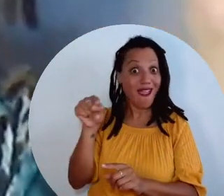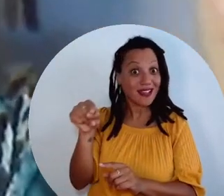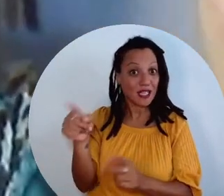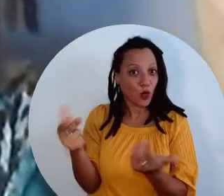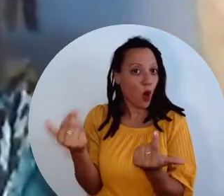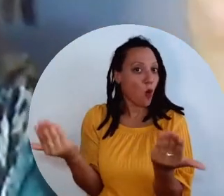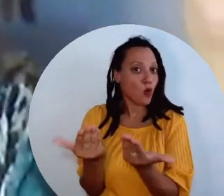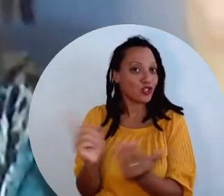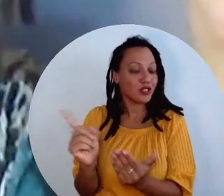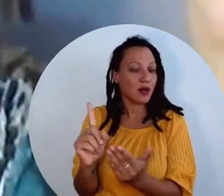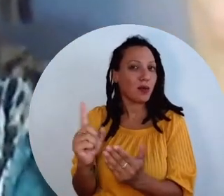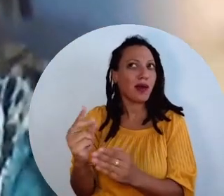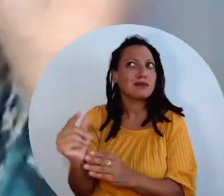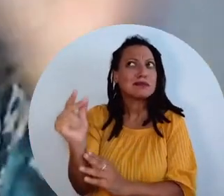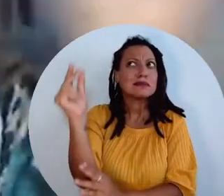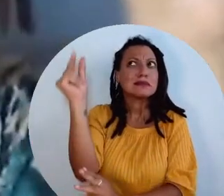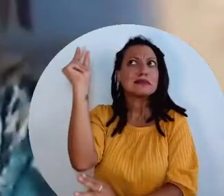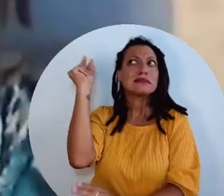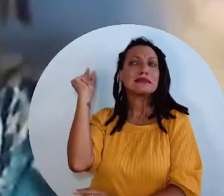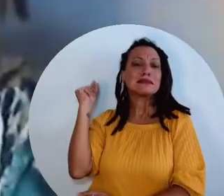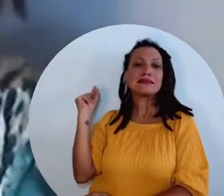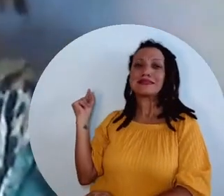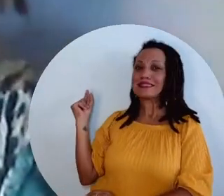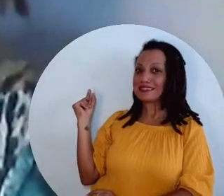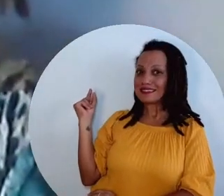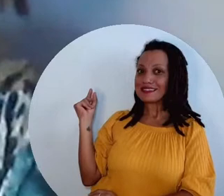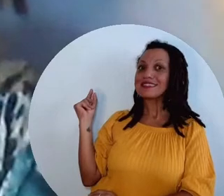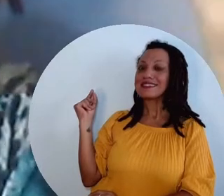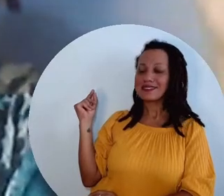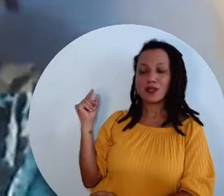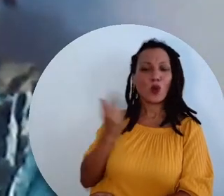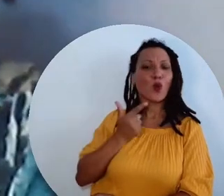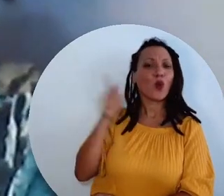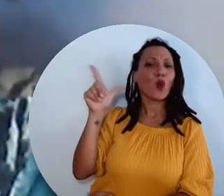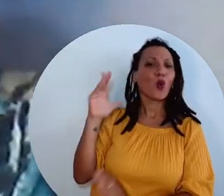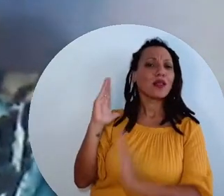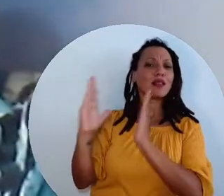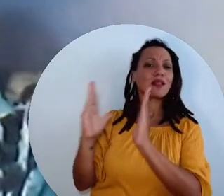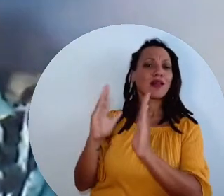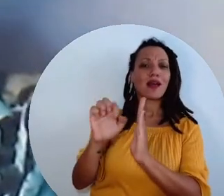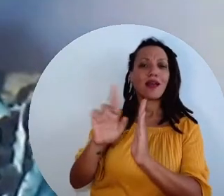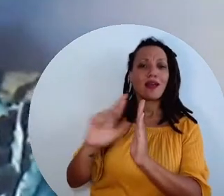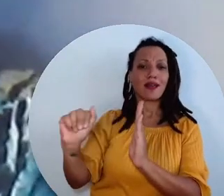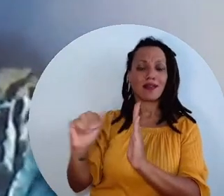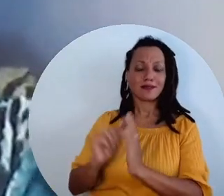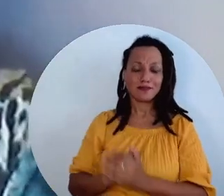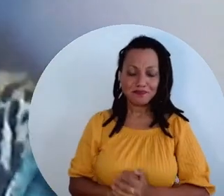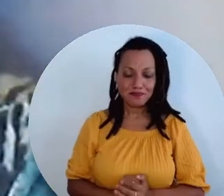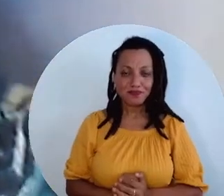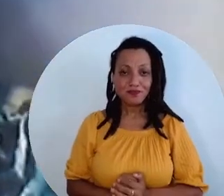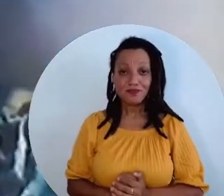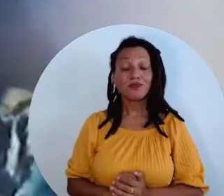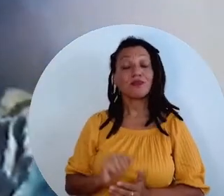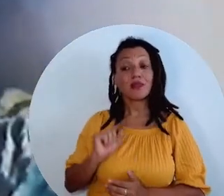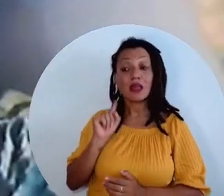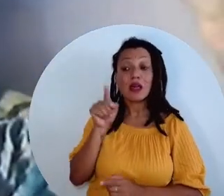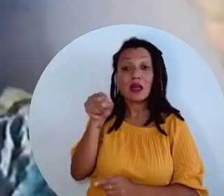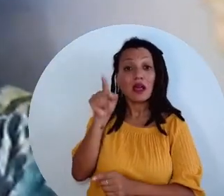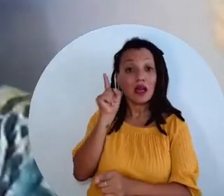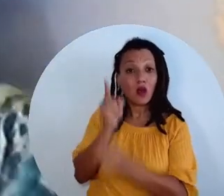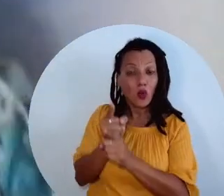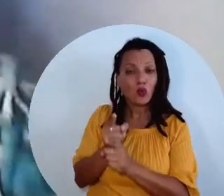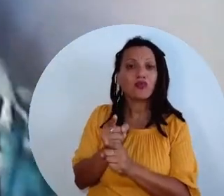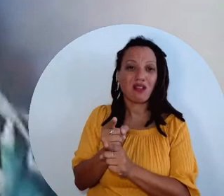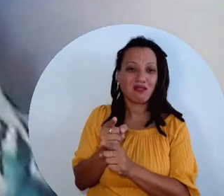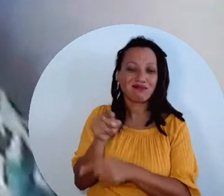conceito, não existe ainda, tá? Não é Europa, é só o território. Então, o que que ele encontra nesse território? Ele vai encontrar